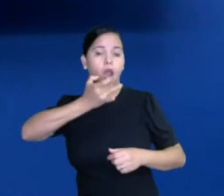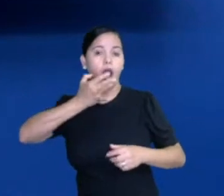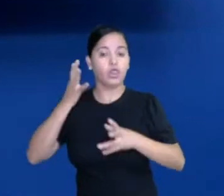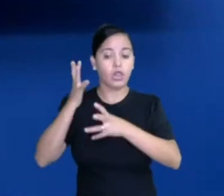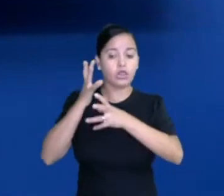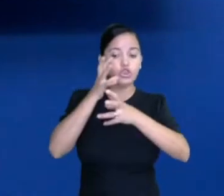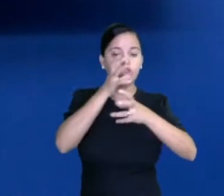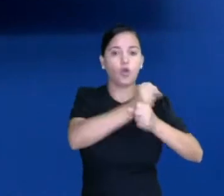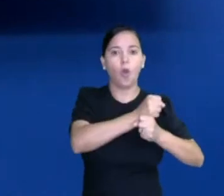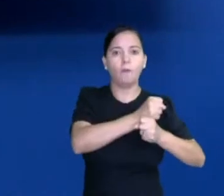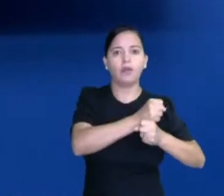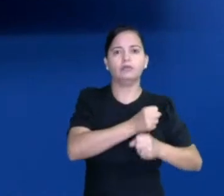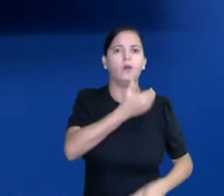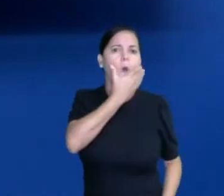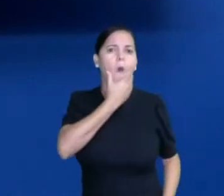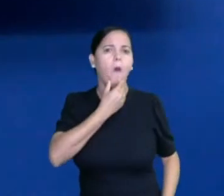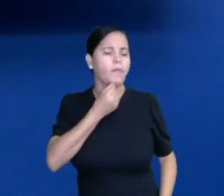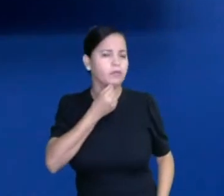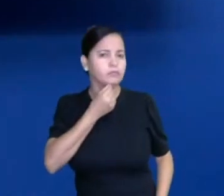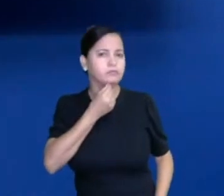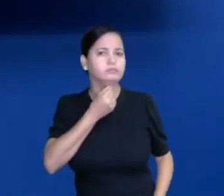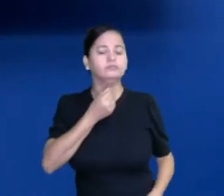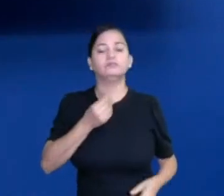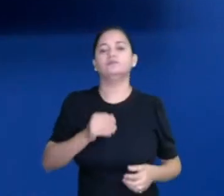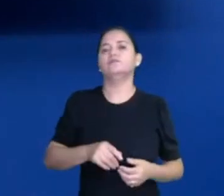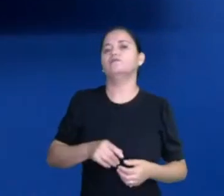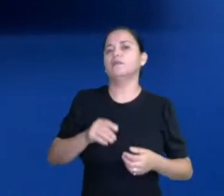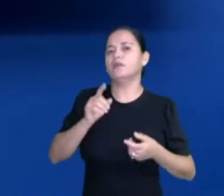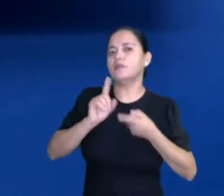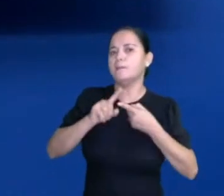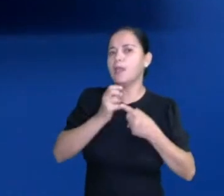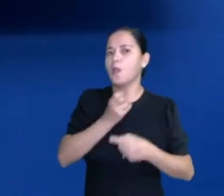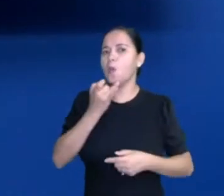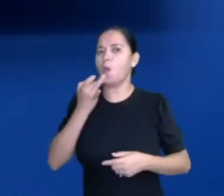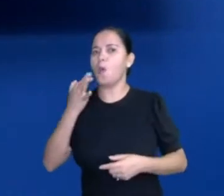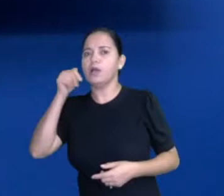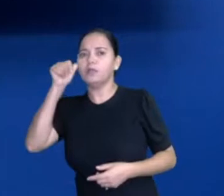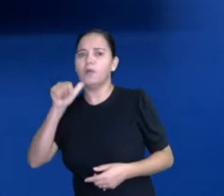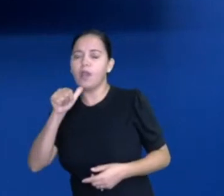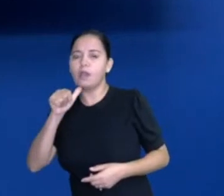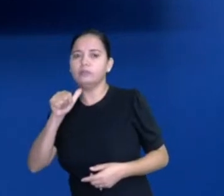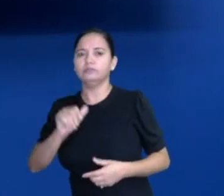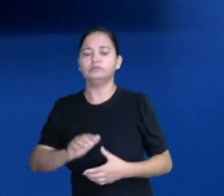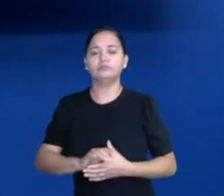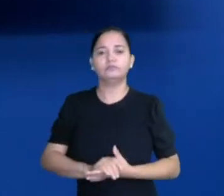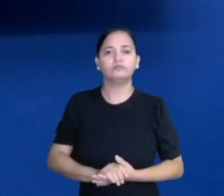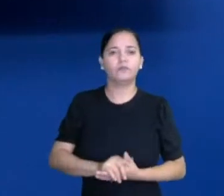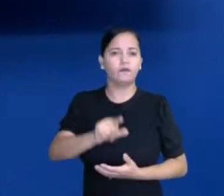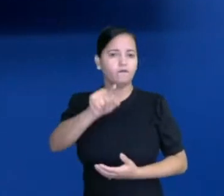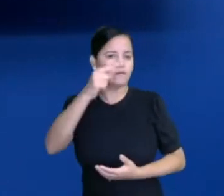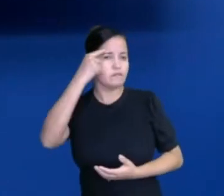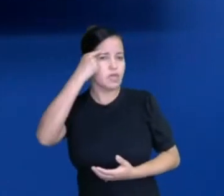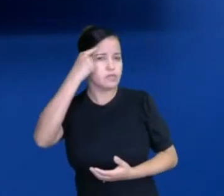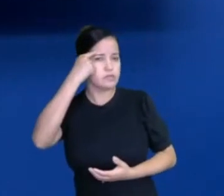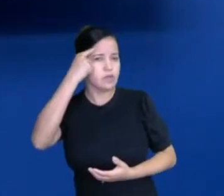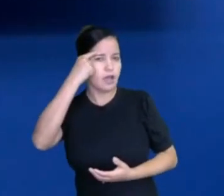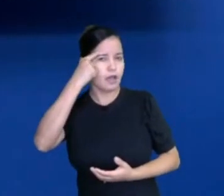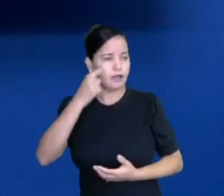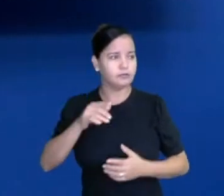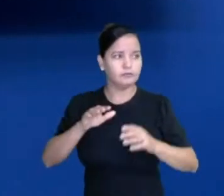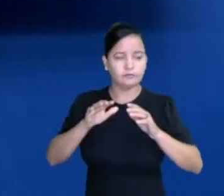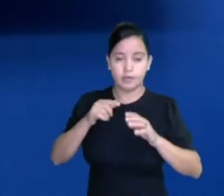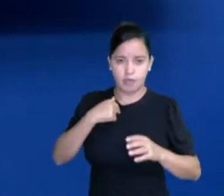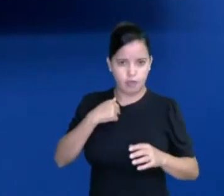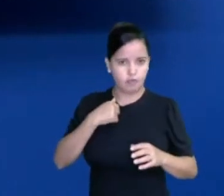total de quem? Dos homens e a quantidade total das mulheres, né? Pensando aí, eu já estou